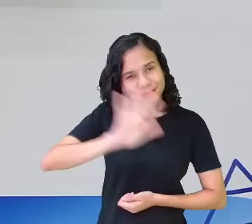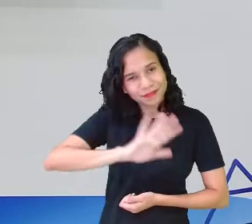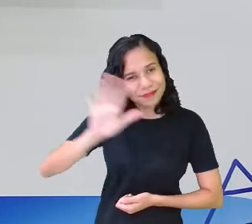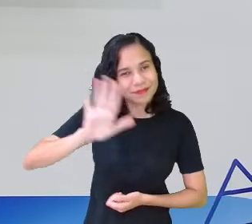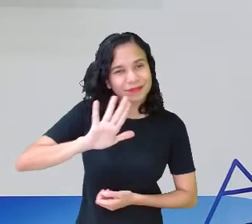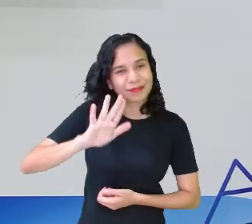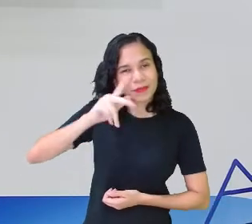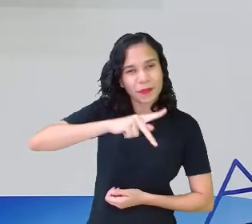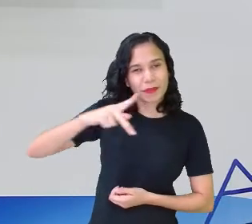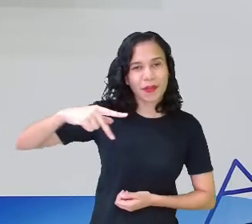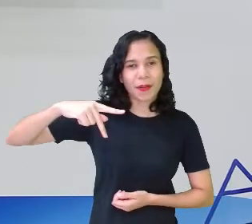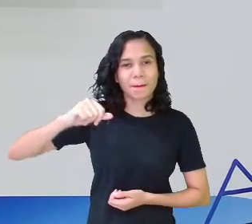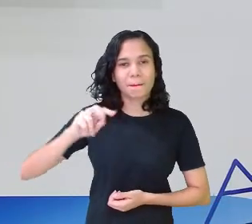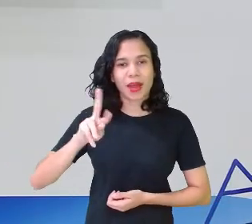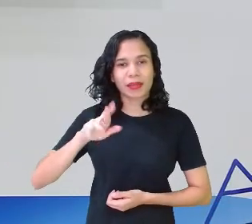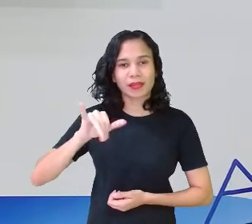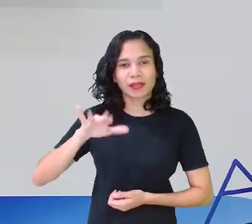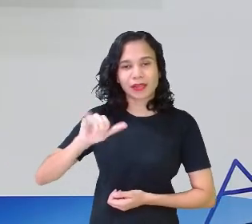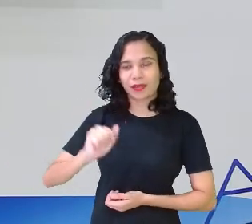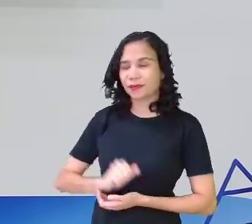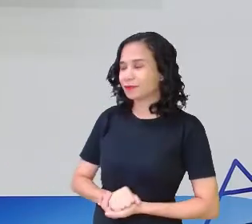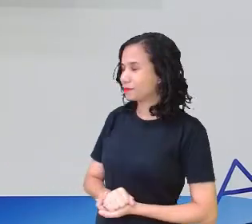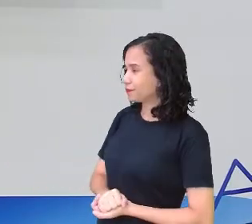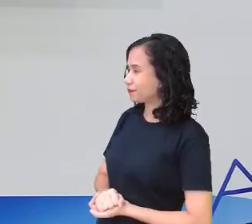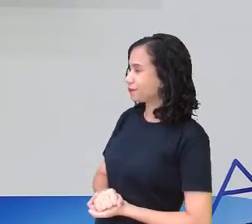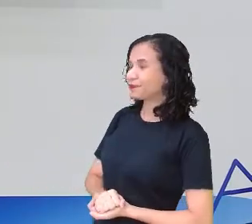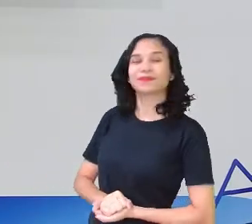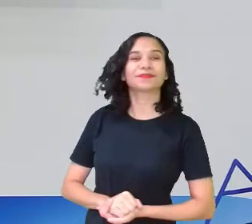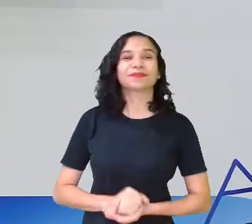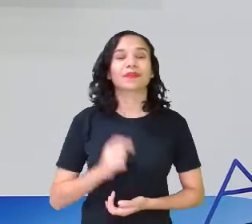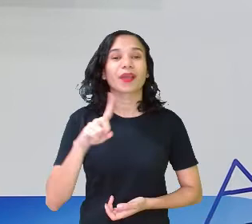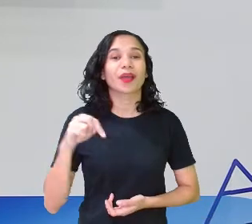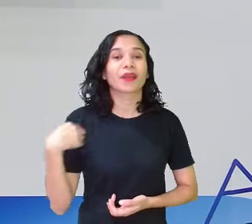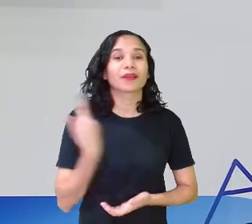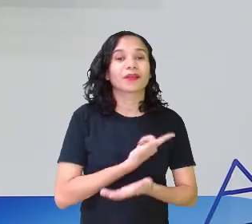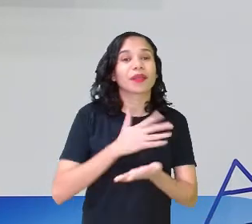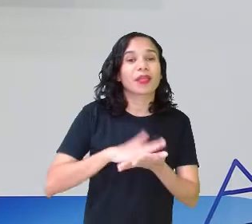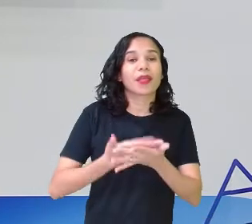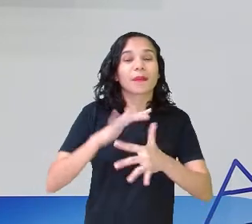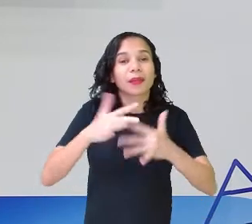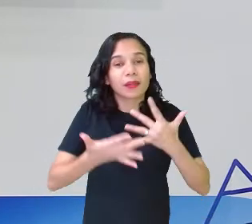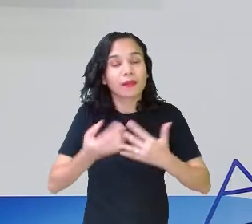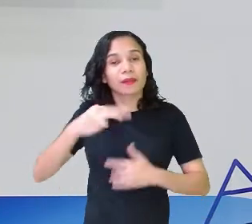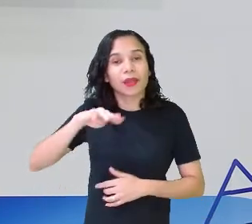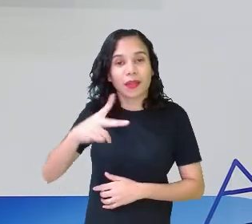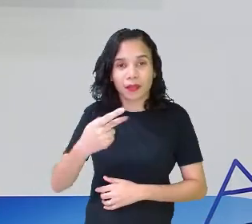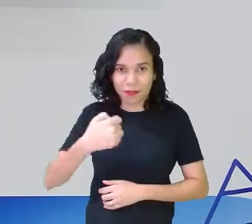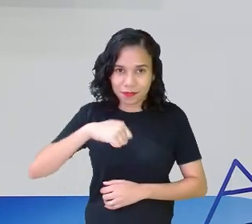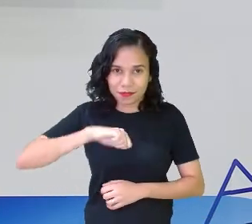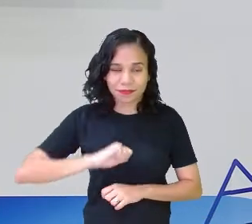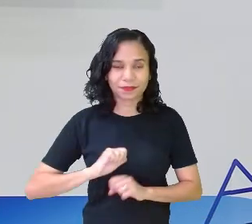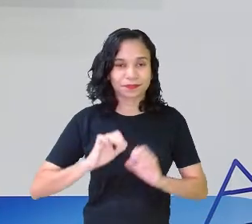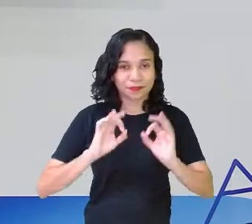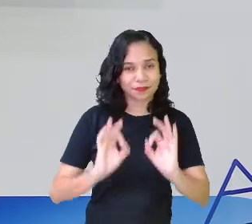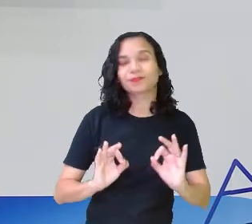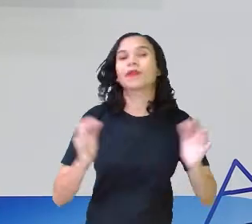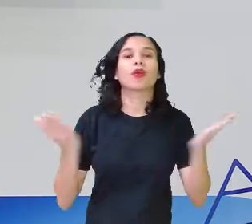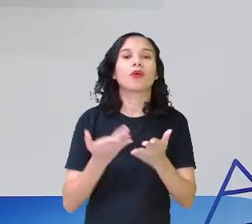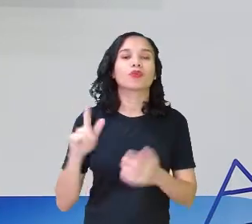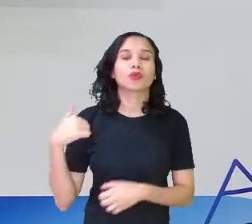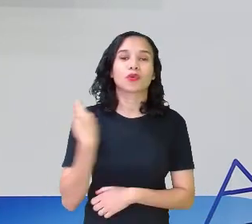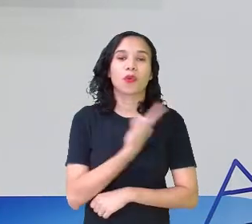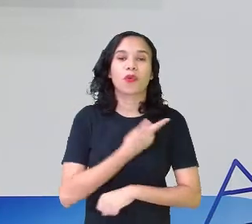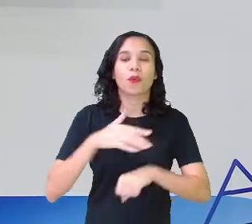Olá, sou a professora Patrícia Fontes, esse é o meu sinal, eu estou com a intérprete de Libras, Helena. Hoje nós